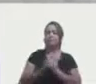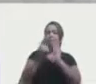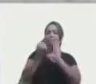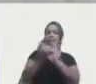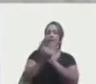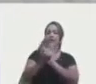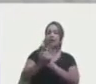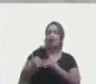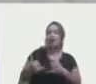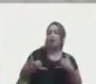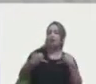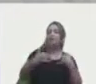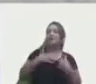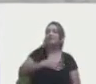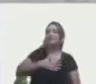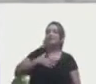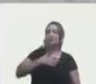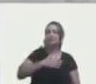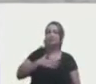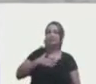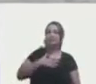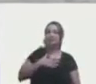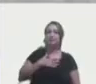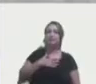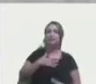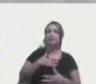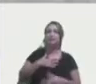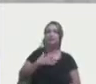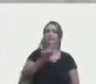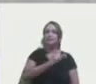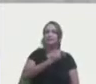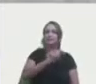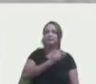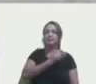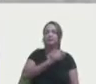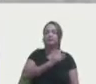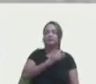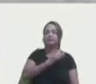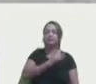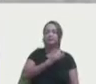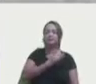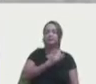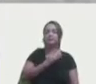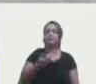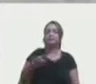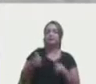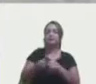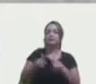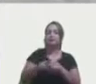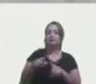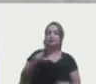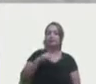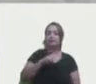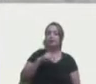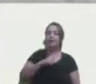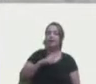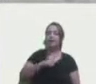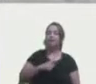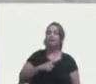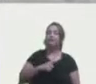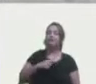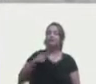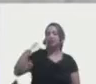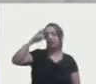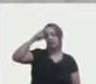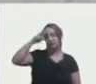nós temos além dos amigos além da família Nós também temos que ter orgulho das nossas carreiras né